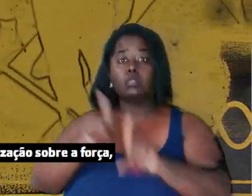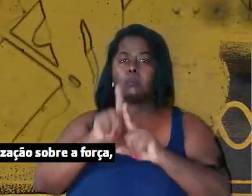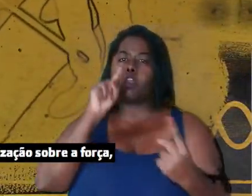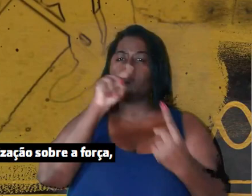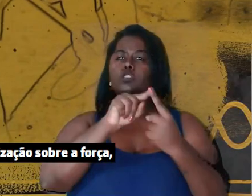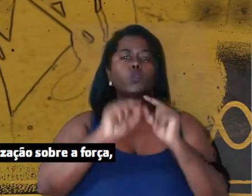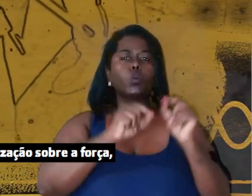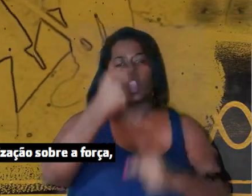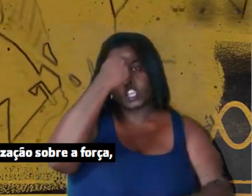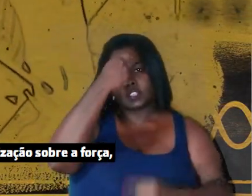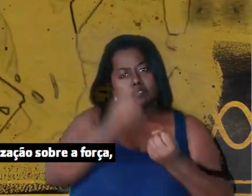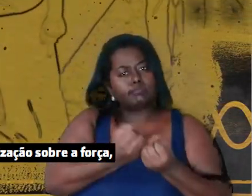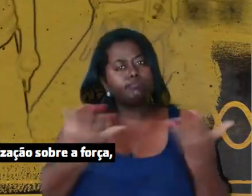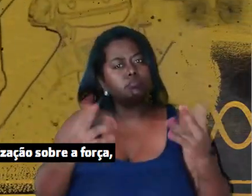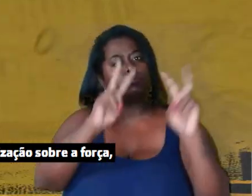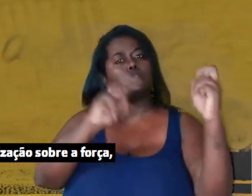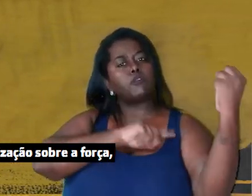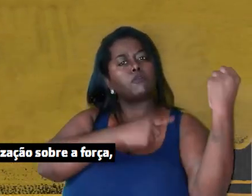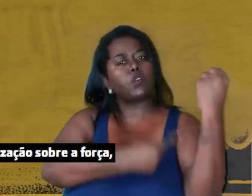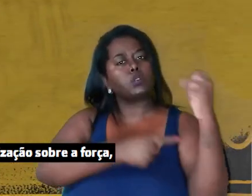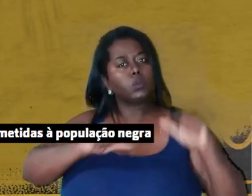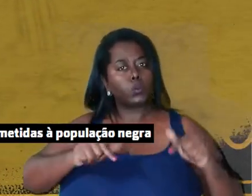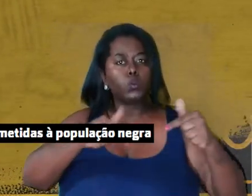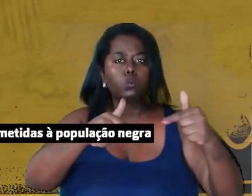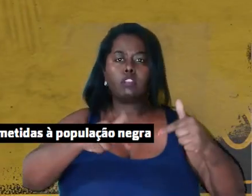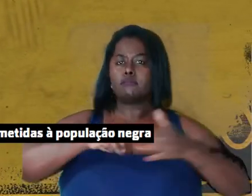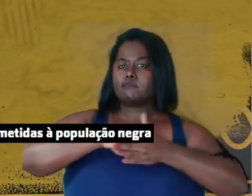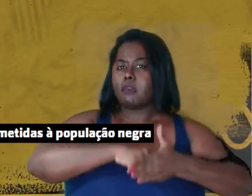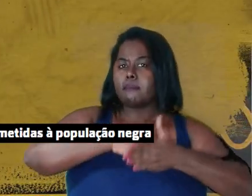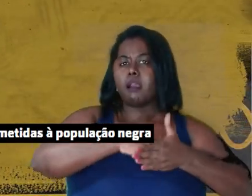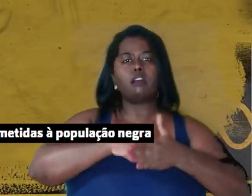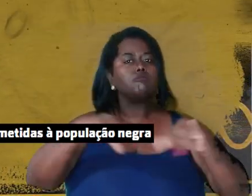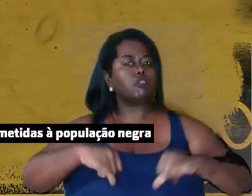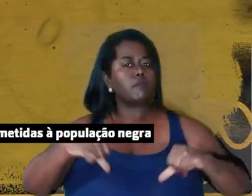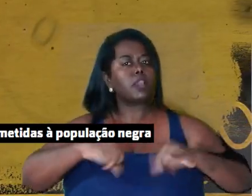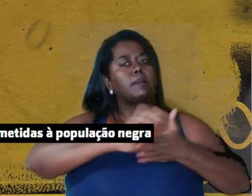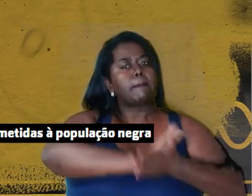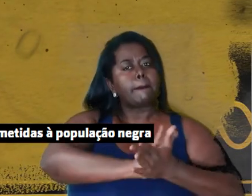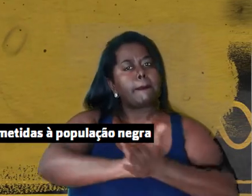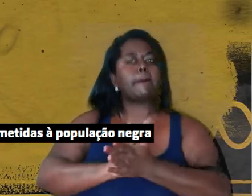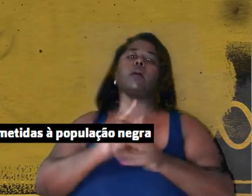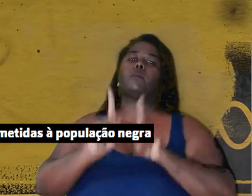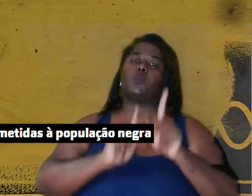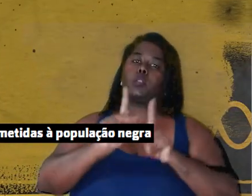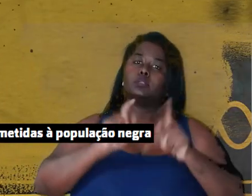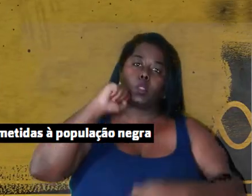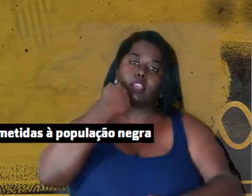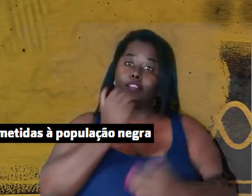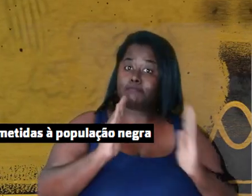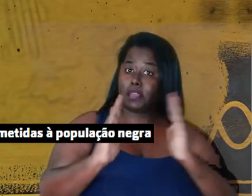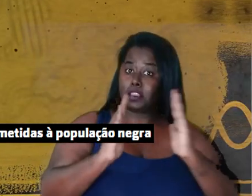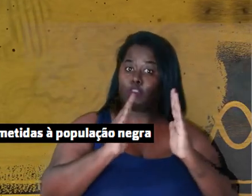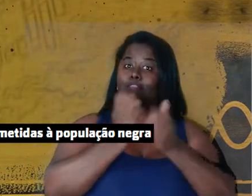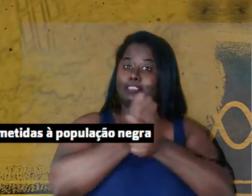como propósito promover a conscientização sobre a força, a luta, a resistência, o sofrimento e a humilhação